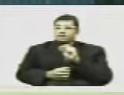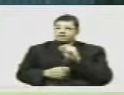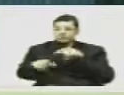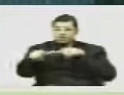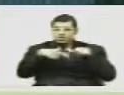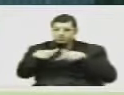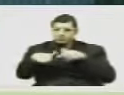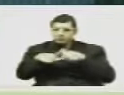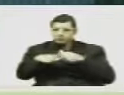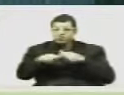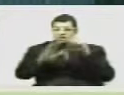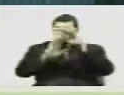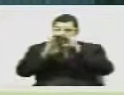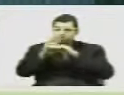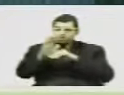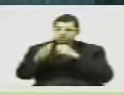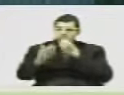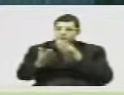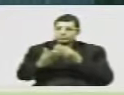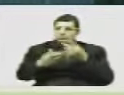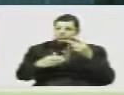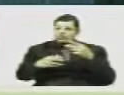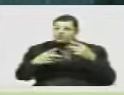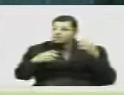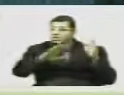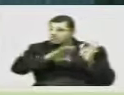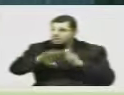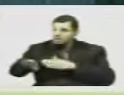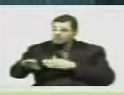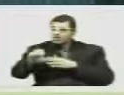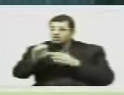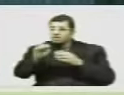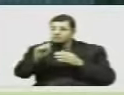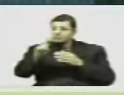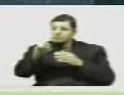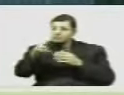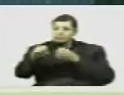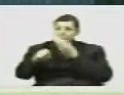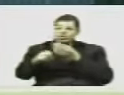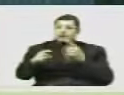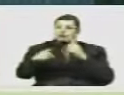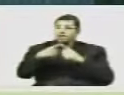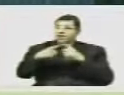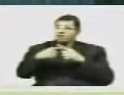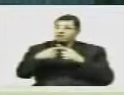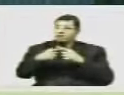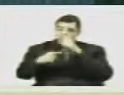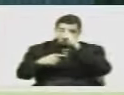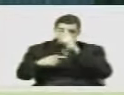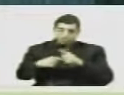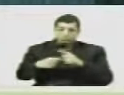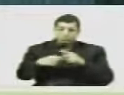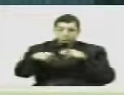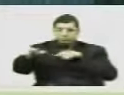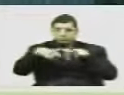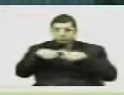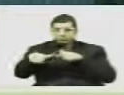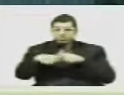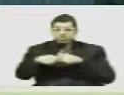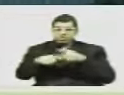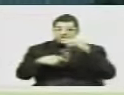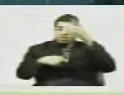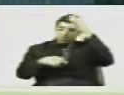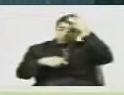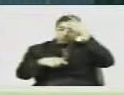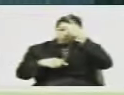ação de austeridade, cortar despesas supérfluas, até para ter autoridade de exigir sacrifícios